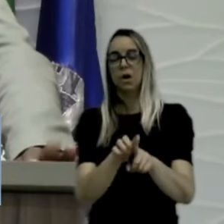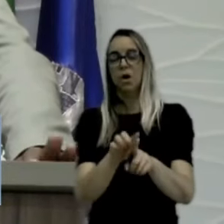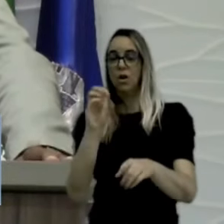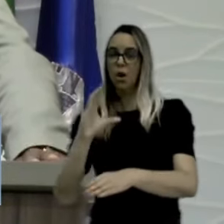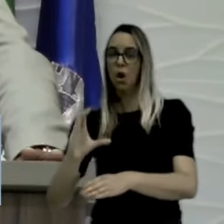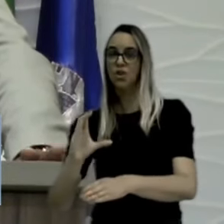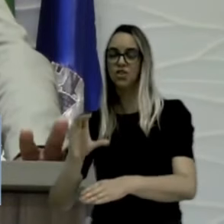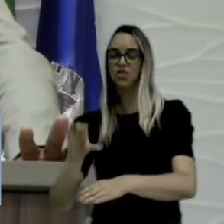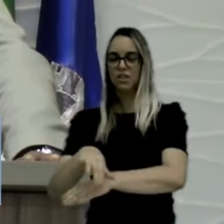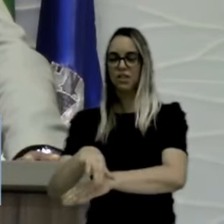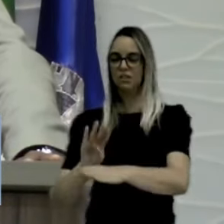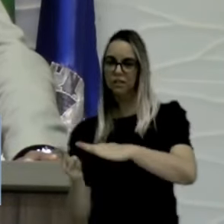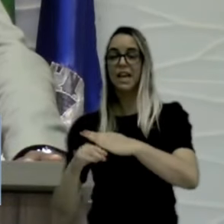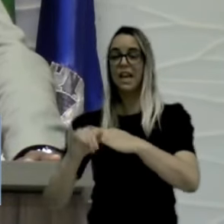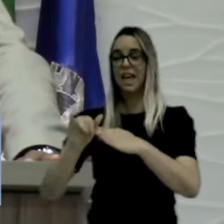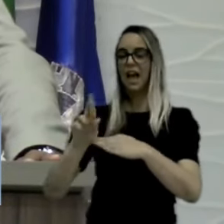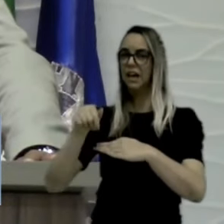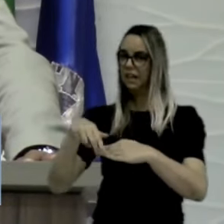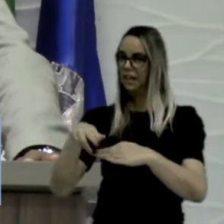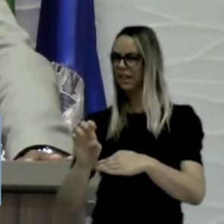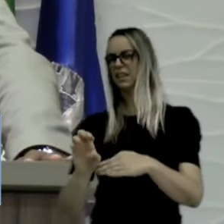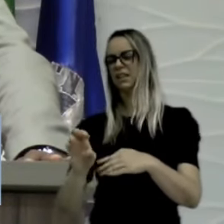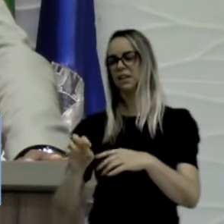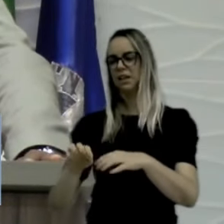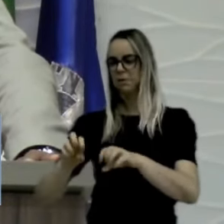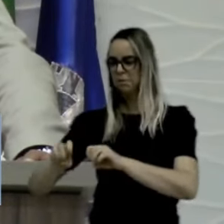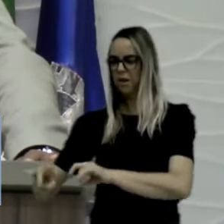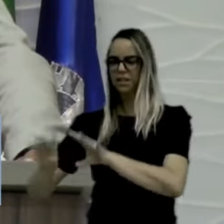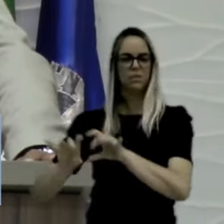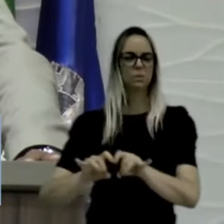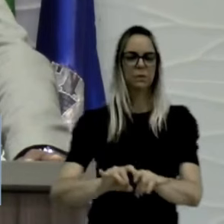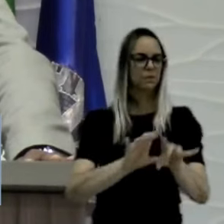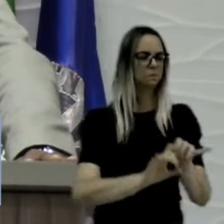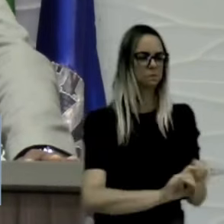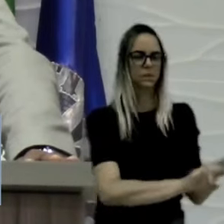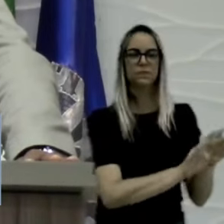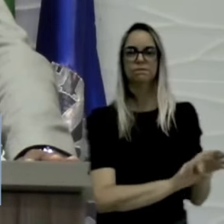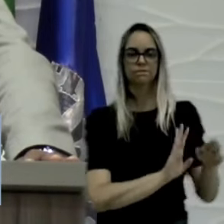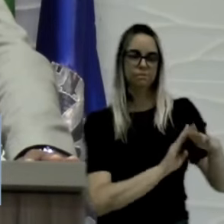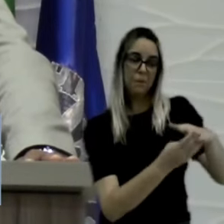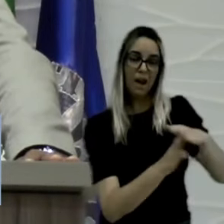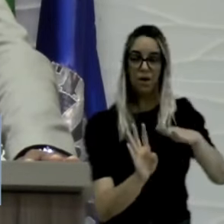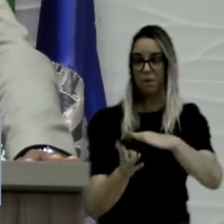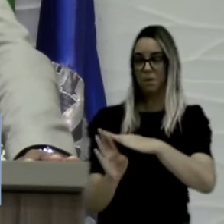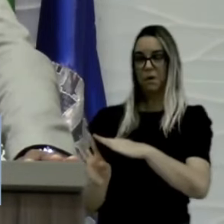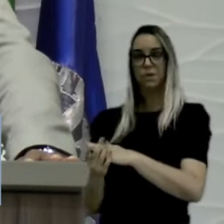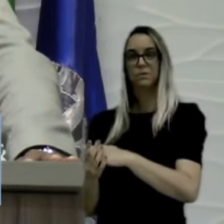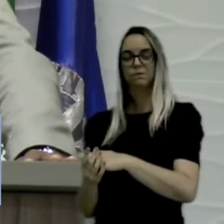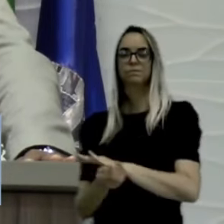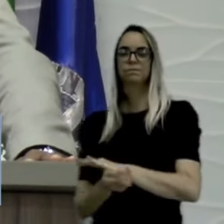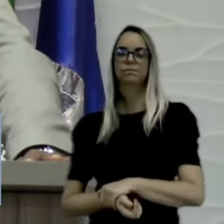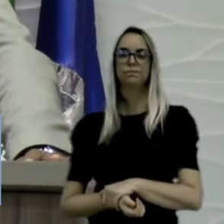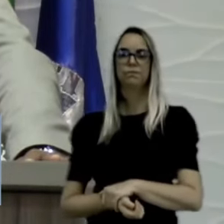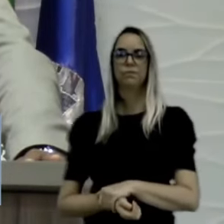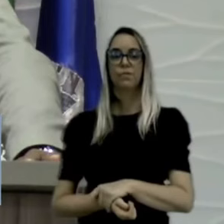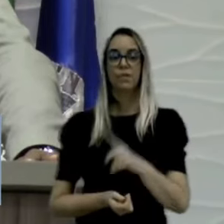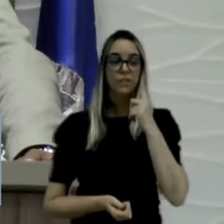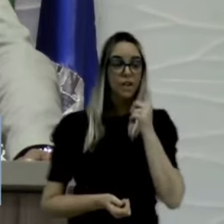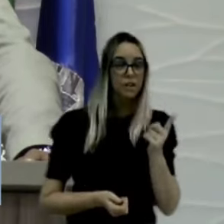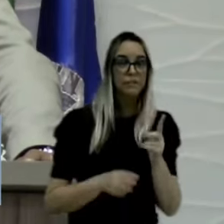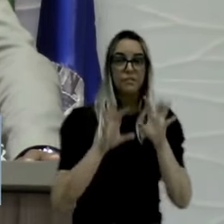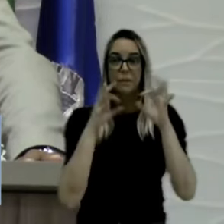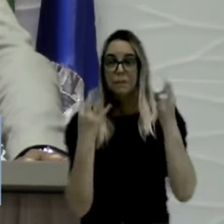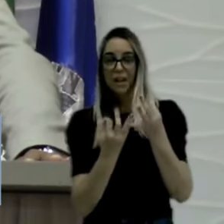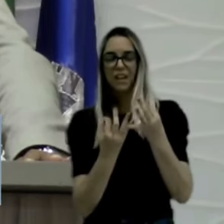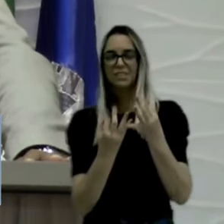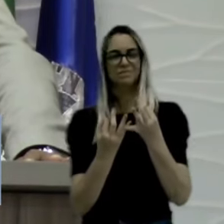Frango, o Iraque. Tá tudo abandonado, gente. Você passa lá, é um terror para a família que